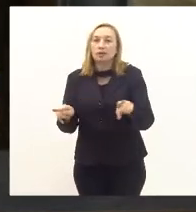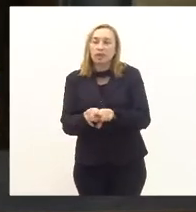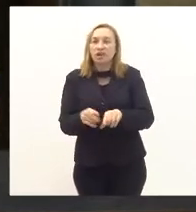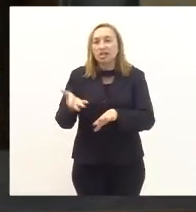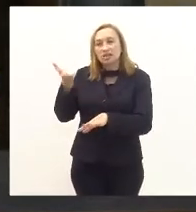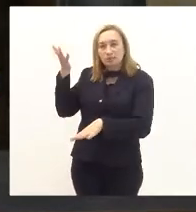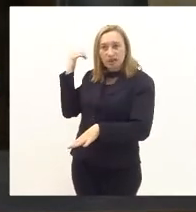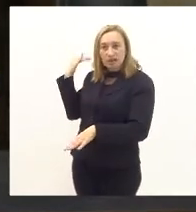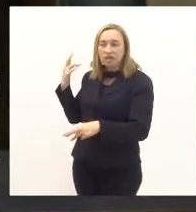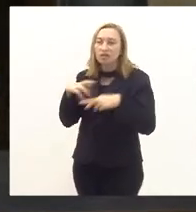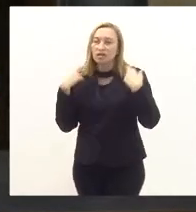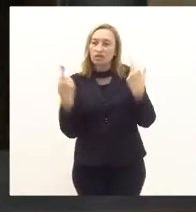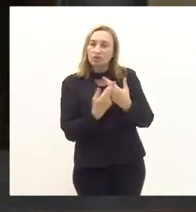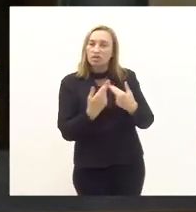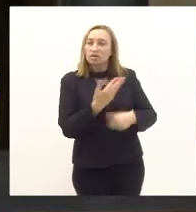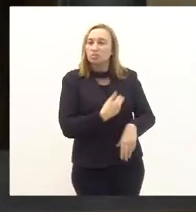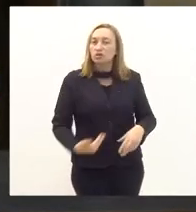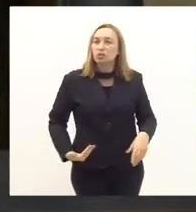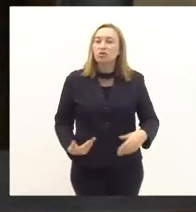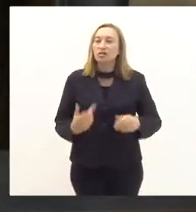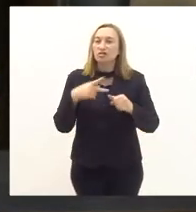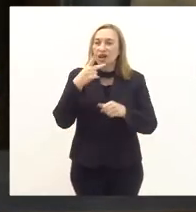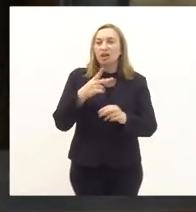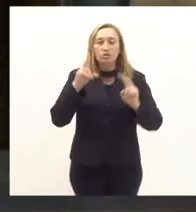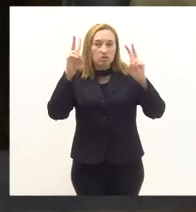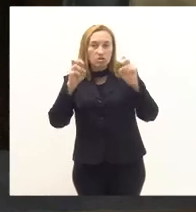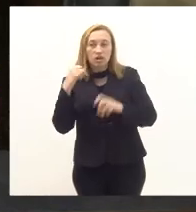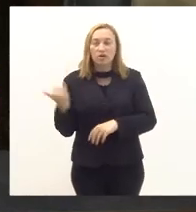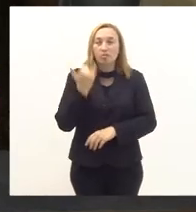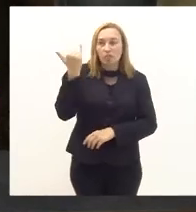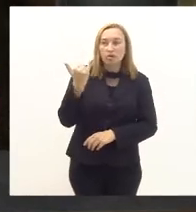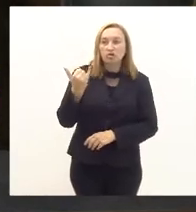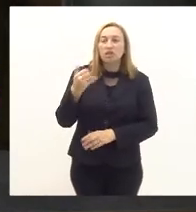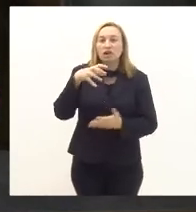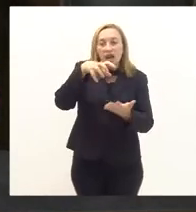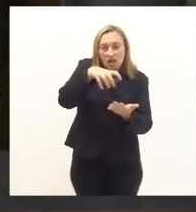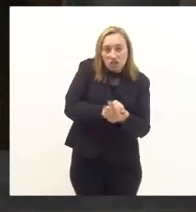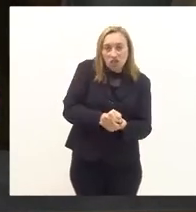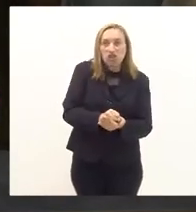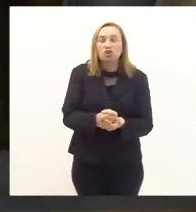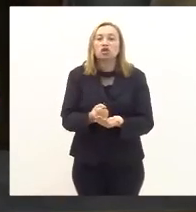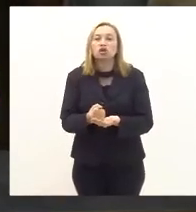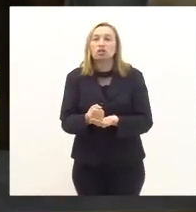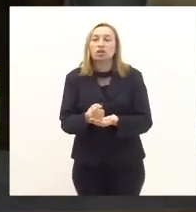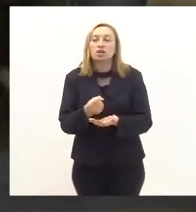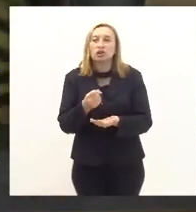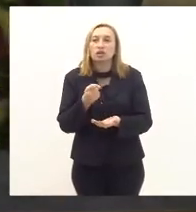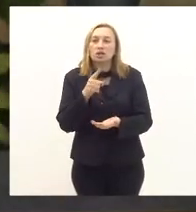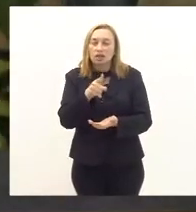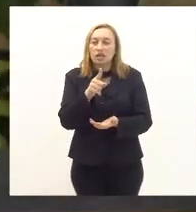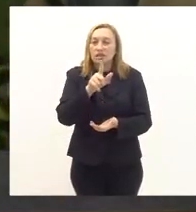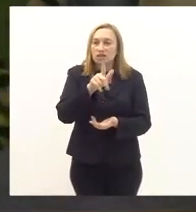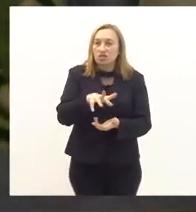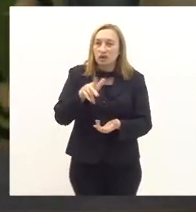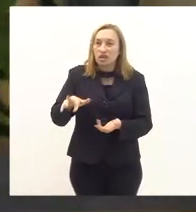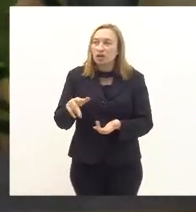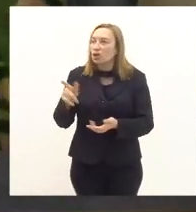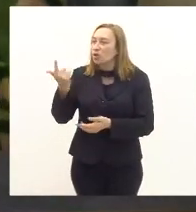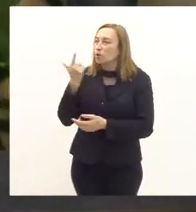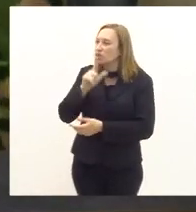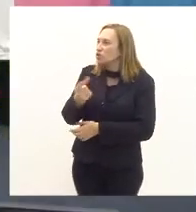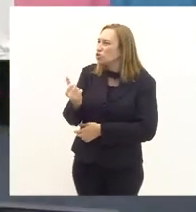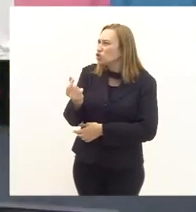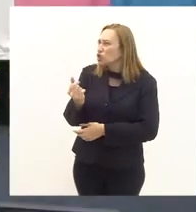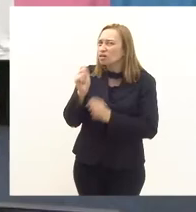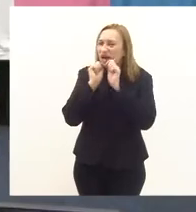época, fez uma audiência para tratar disso. Então, é importante que a gente registre Que não essa dificuldade... Nessa época que a gente conseguiu até um dinheiro